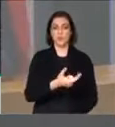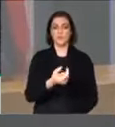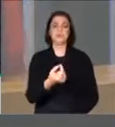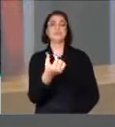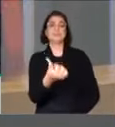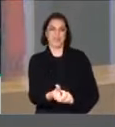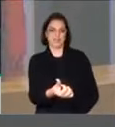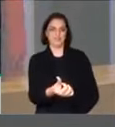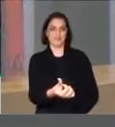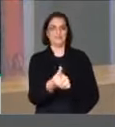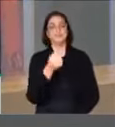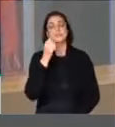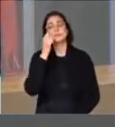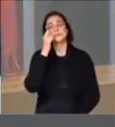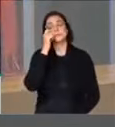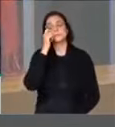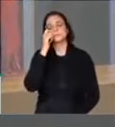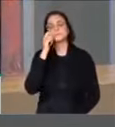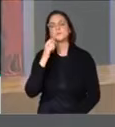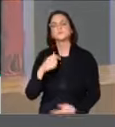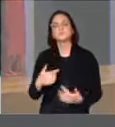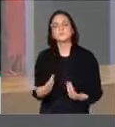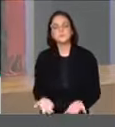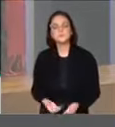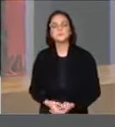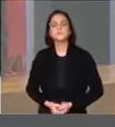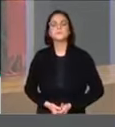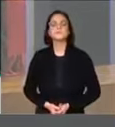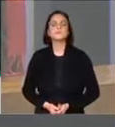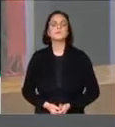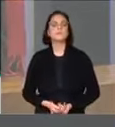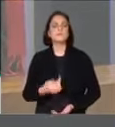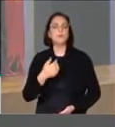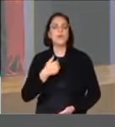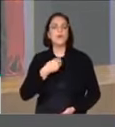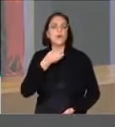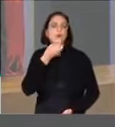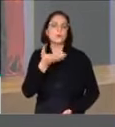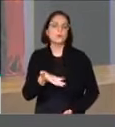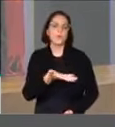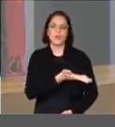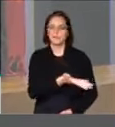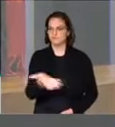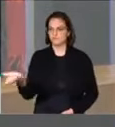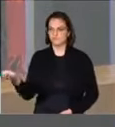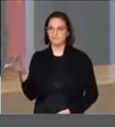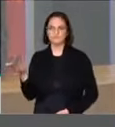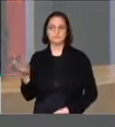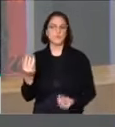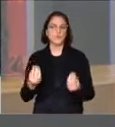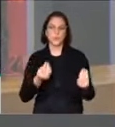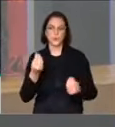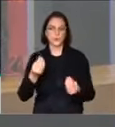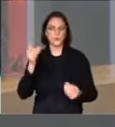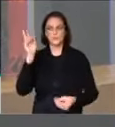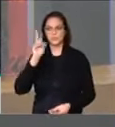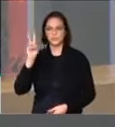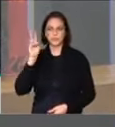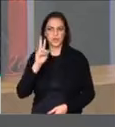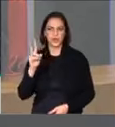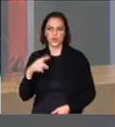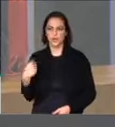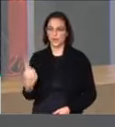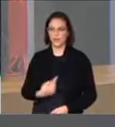2006. E eu gostaria de contar para vocês, da mesa, do plenário, um pouco dessa história que a gente